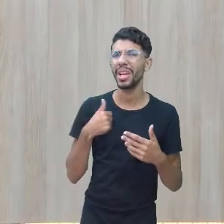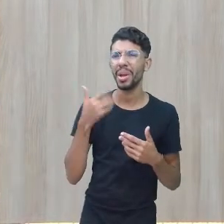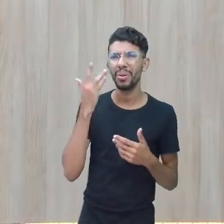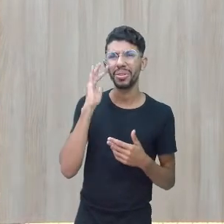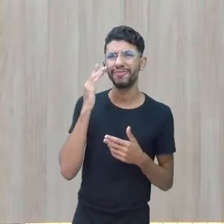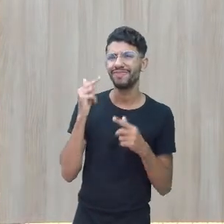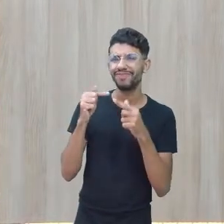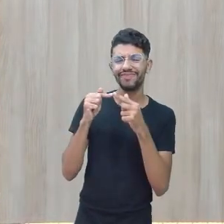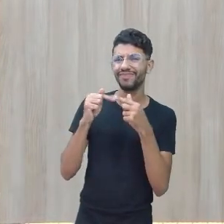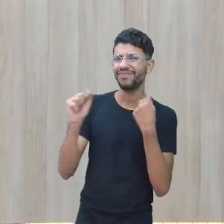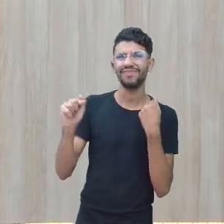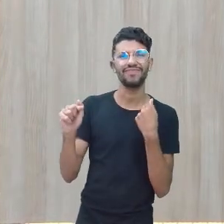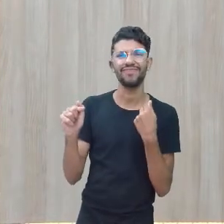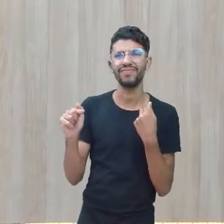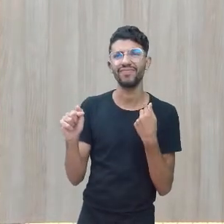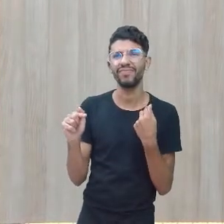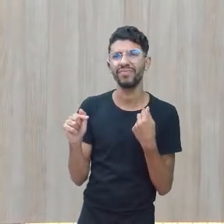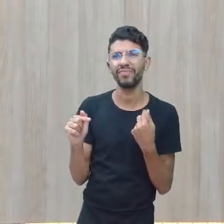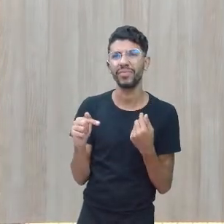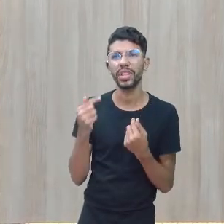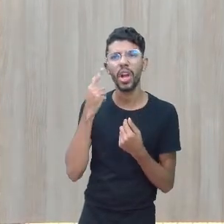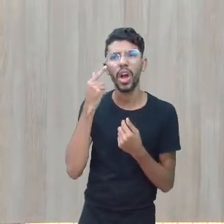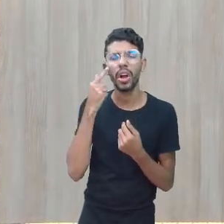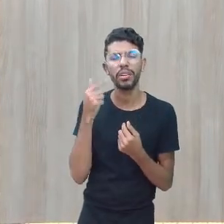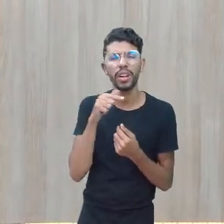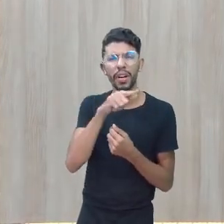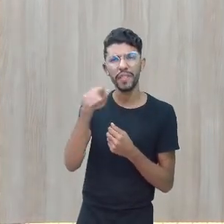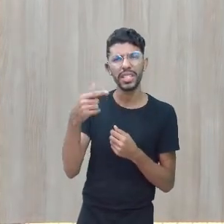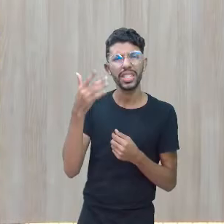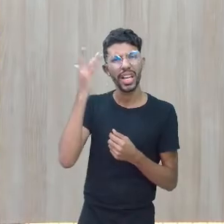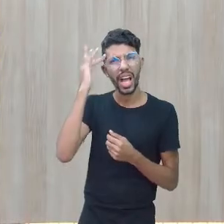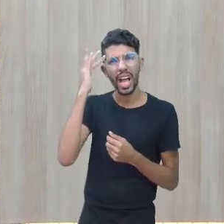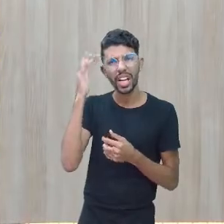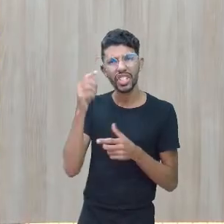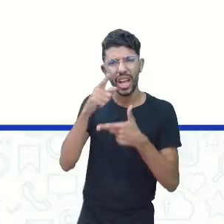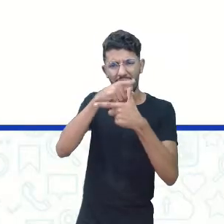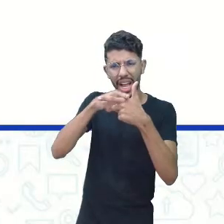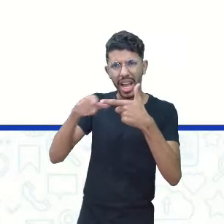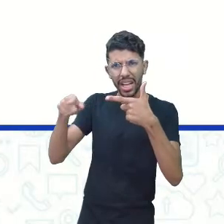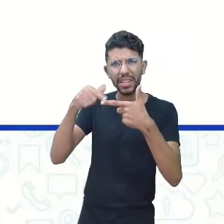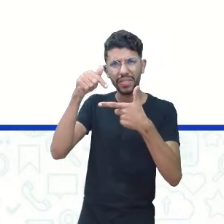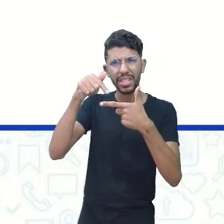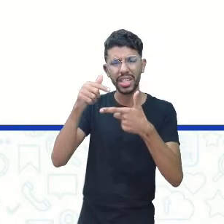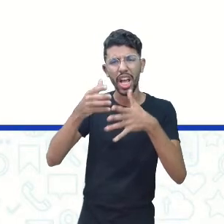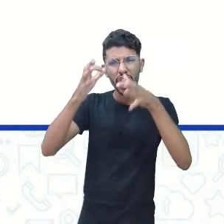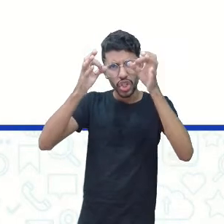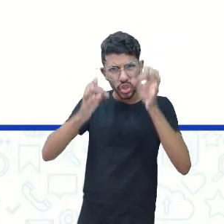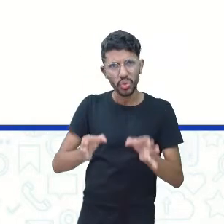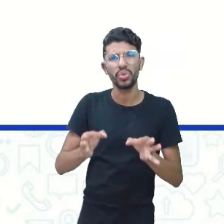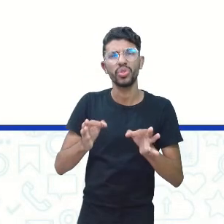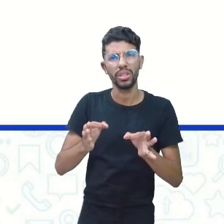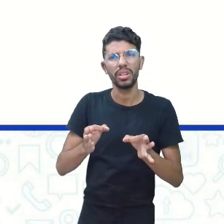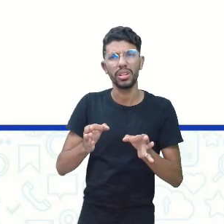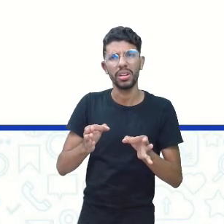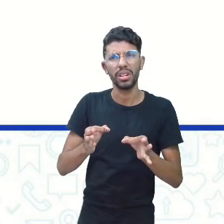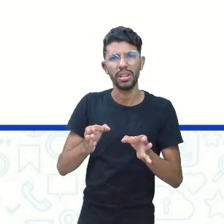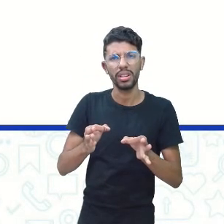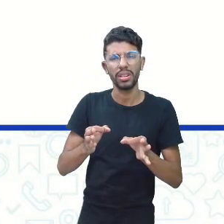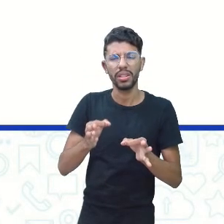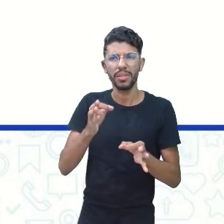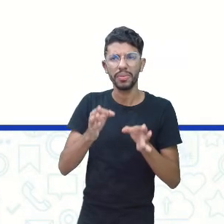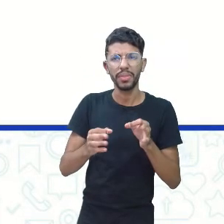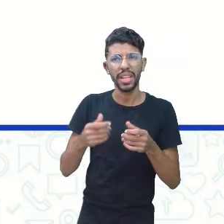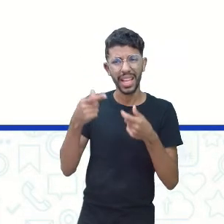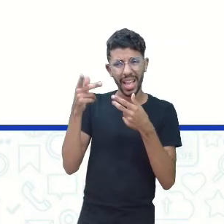assim, não. Deixa eu fazer uma pergunta para vocês. Vocês acham que essa divisão ela é justa? Que deveria ser